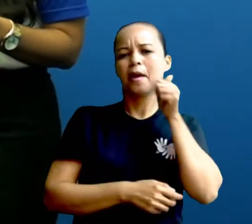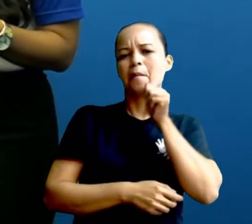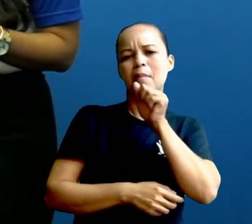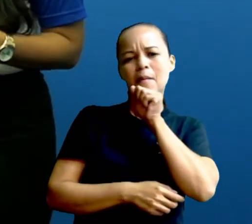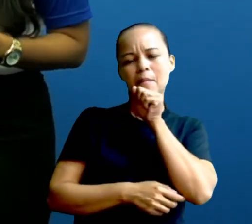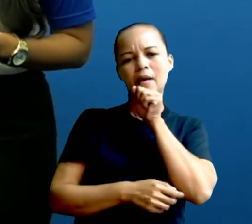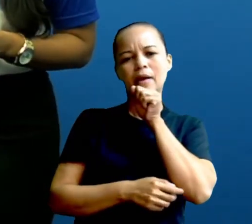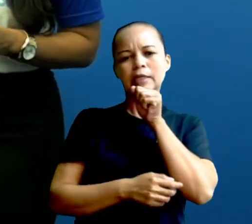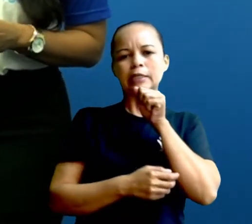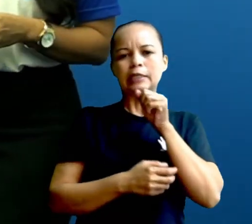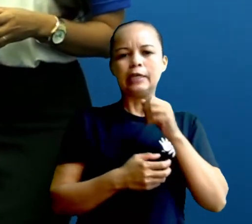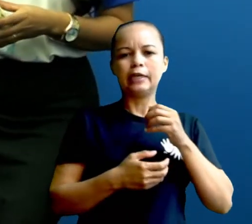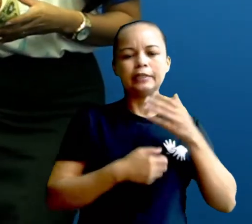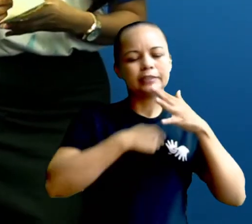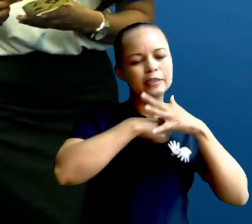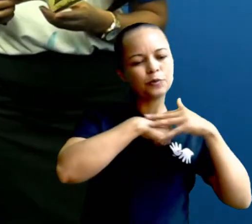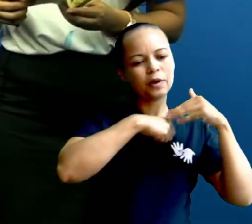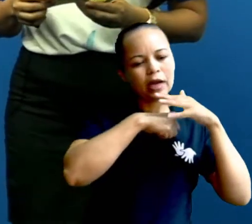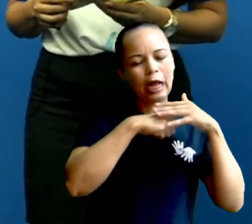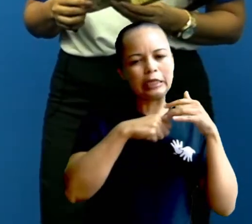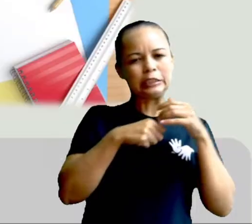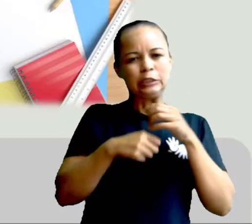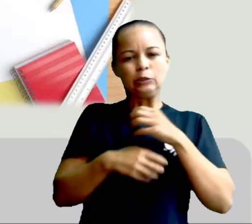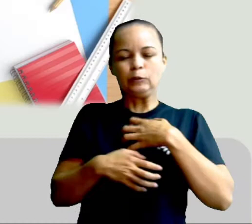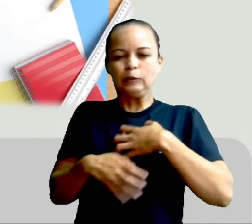doçura e a amargura.